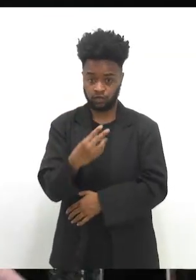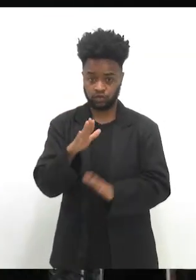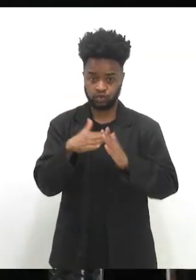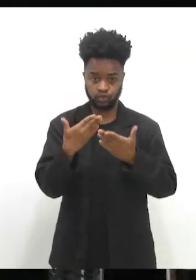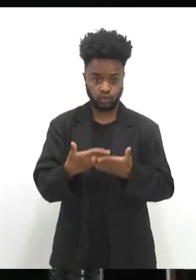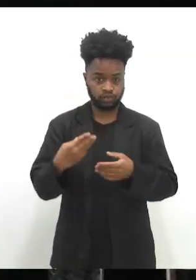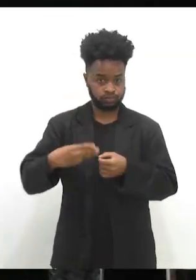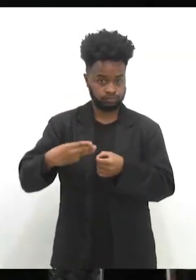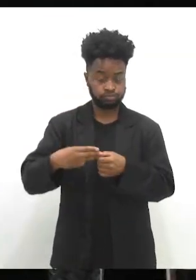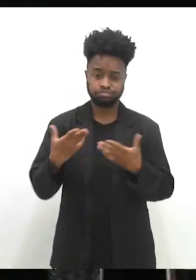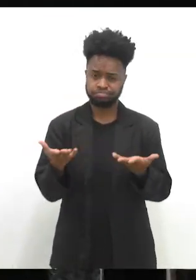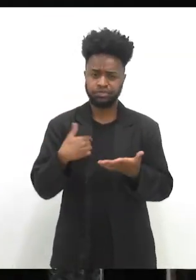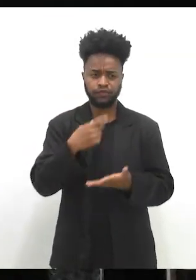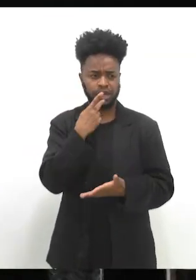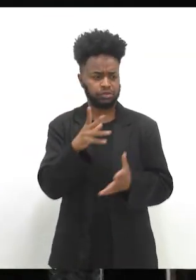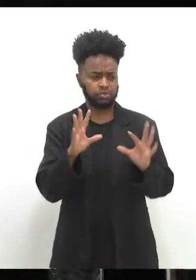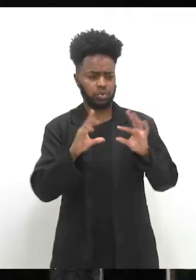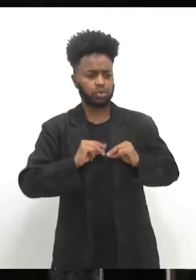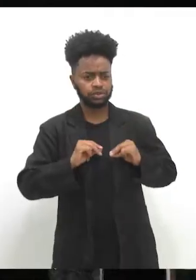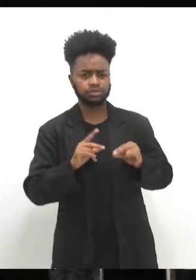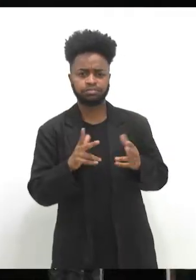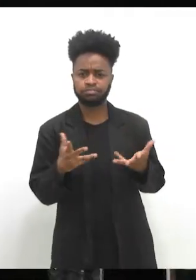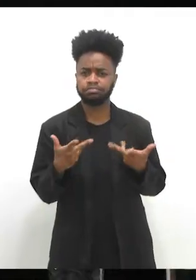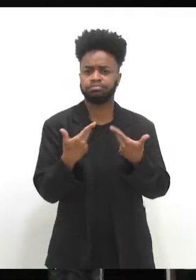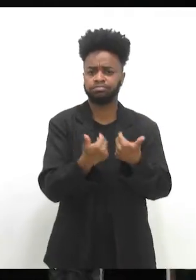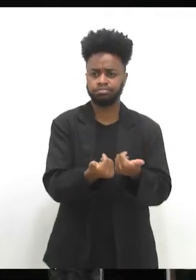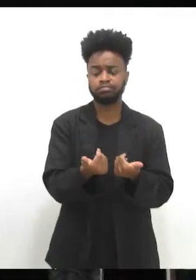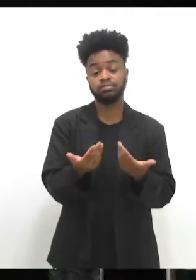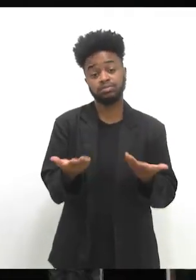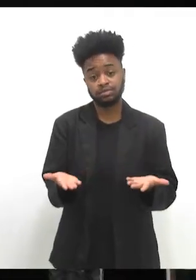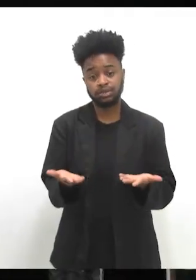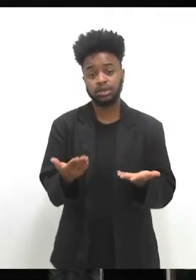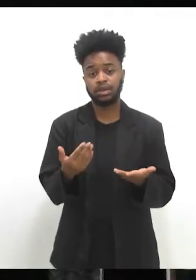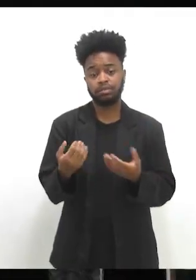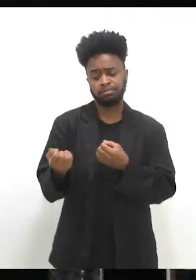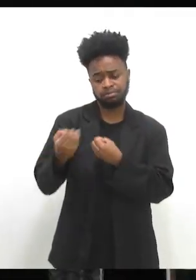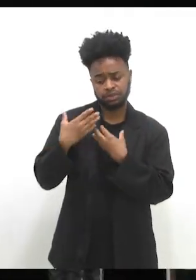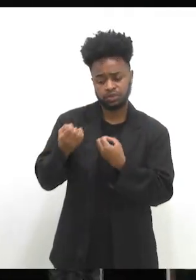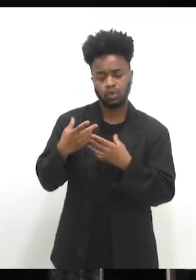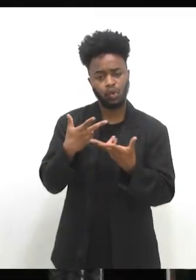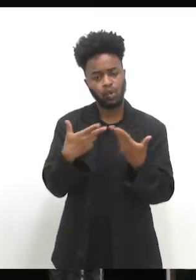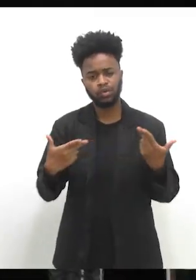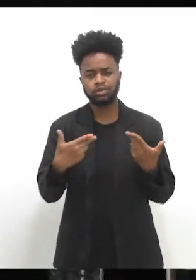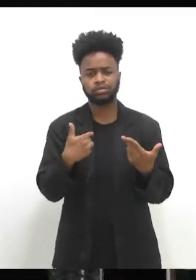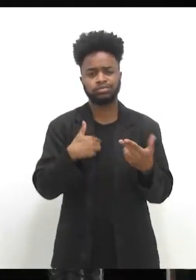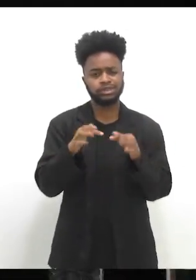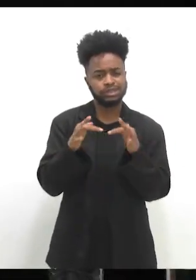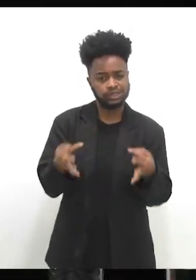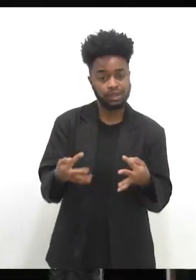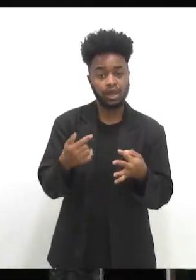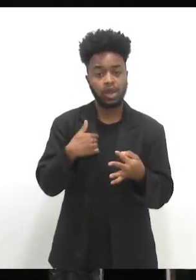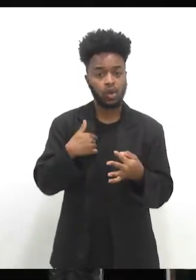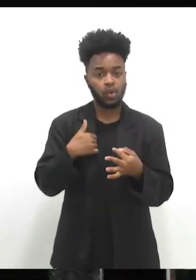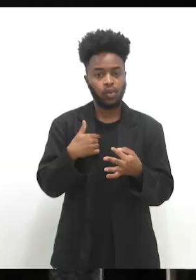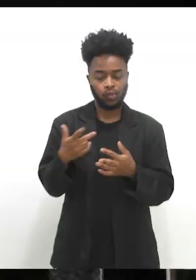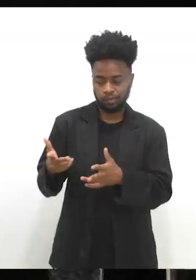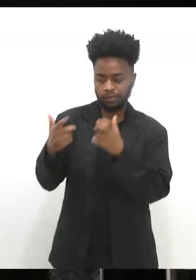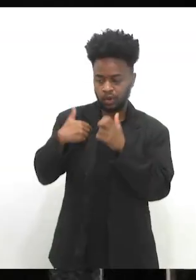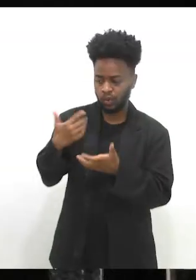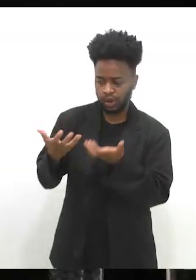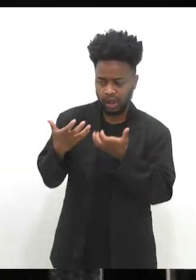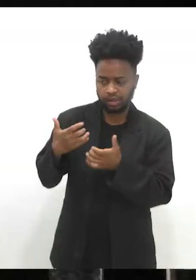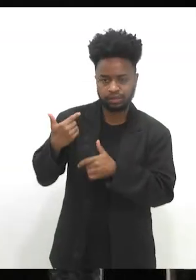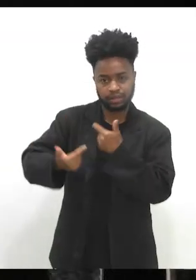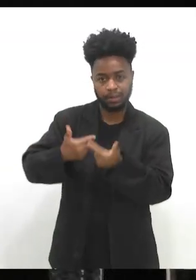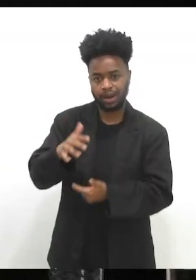municipal. Aí eu falei, gente, isso é mágico. Ele me ensinou os gestos e tudo, óbvio que era uma coisa muito mais simples, mas aquilo já me despertou, e aí eu descobri que ali naquele ponto,